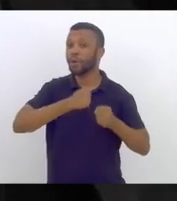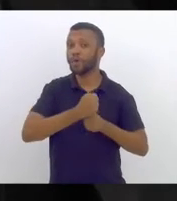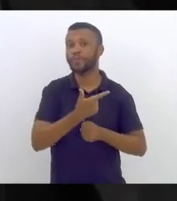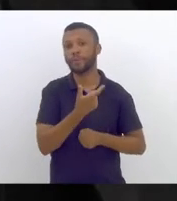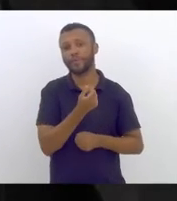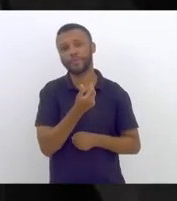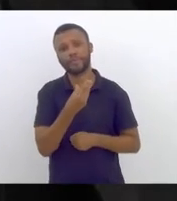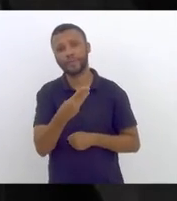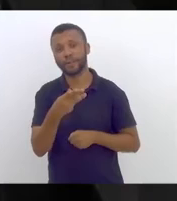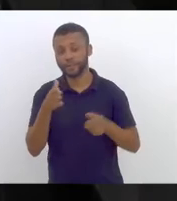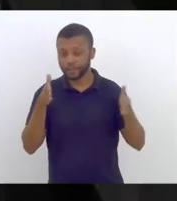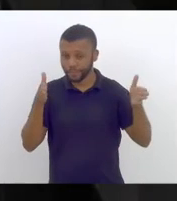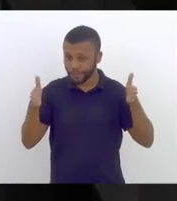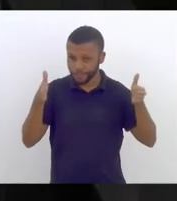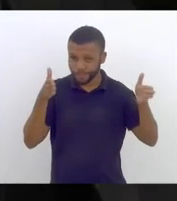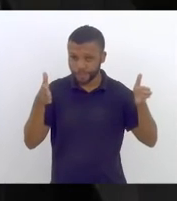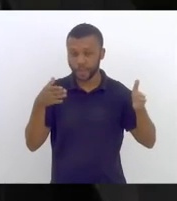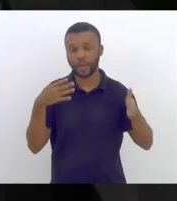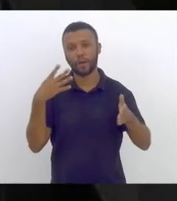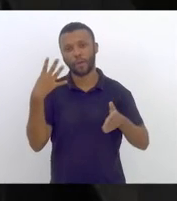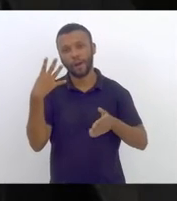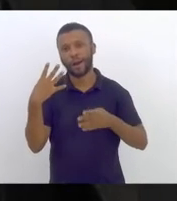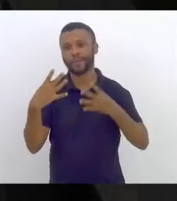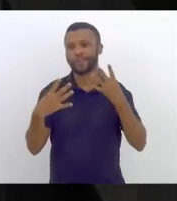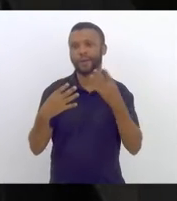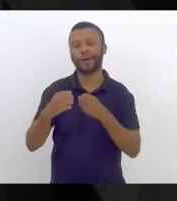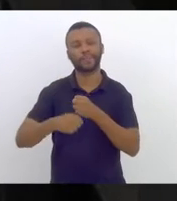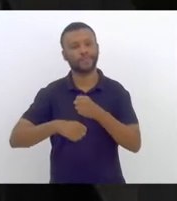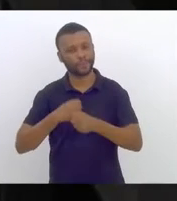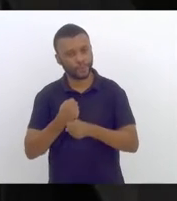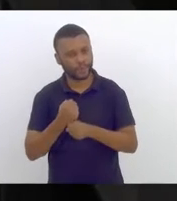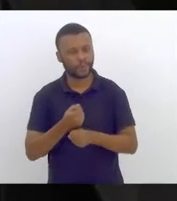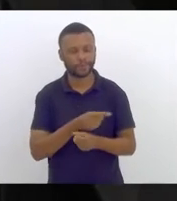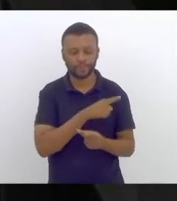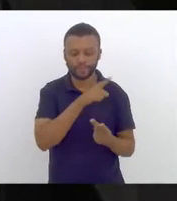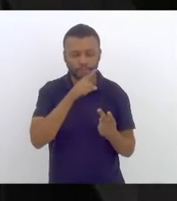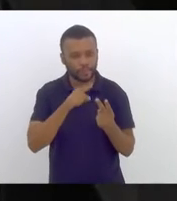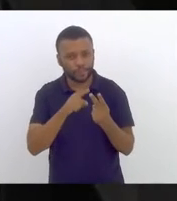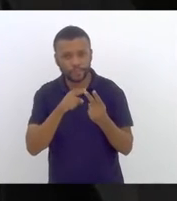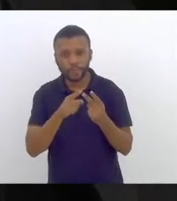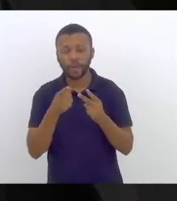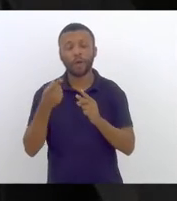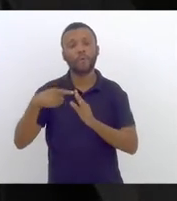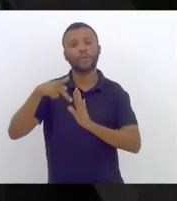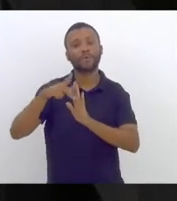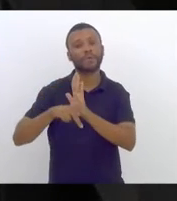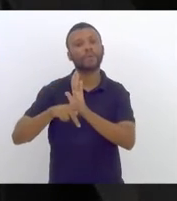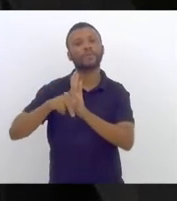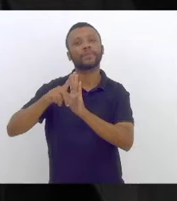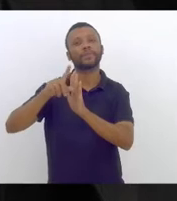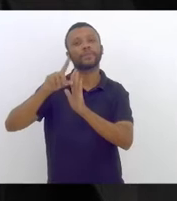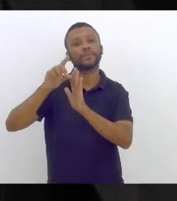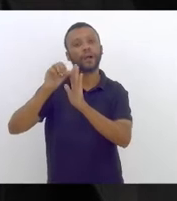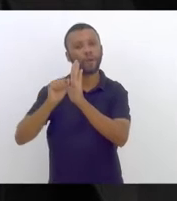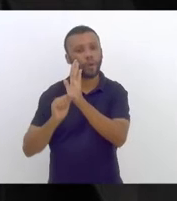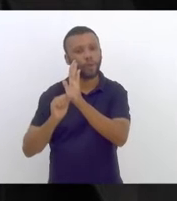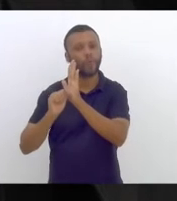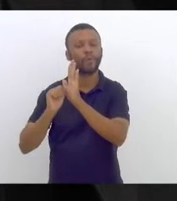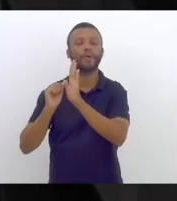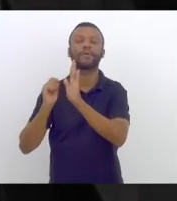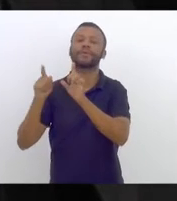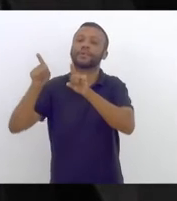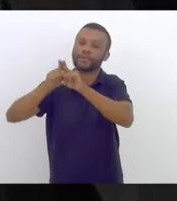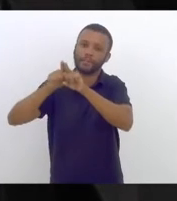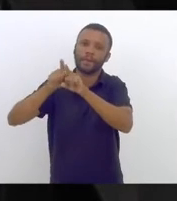ano deste PPA, que é quadrienal, e do projeto da lei orçamentária anual para